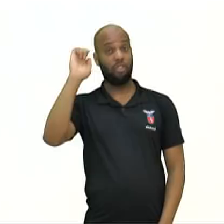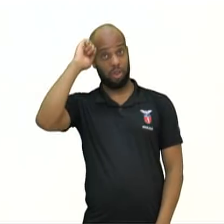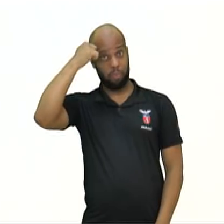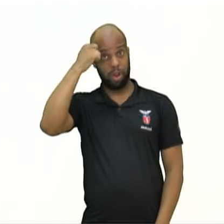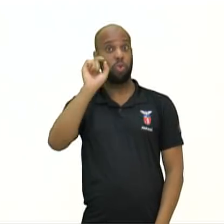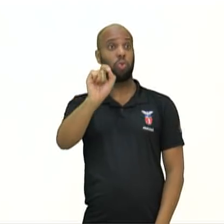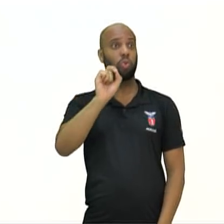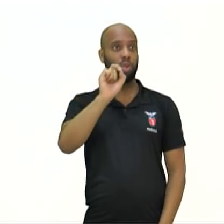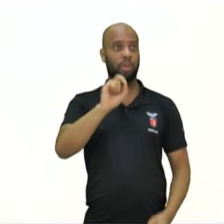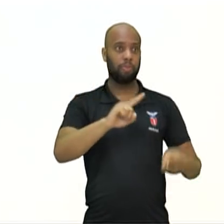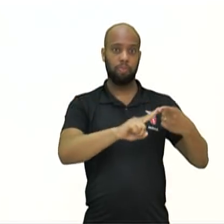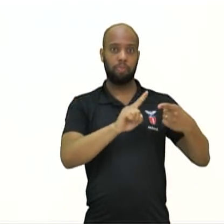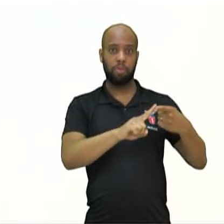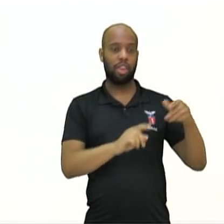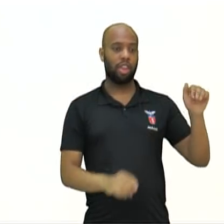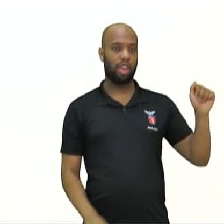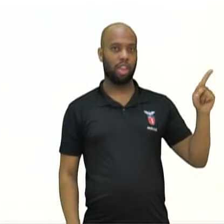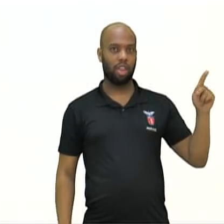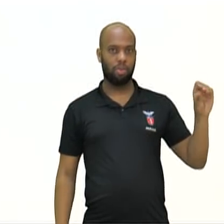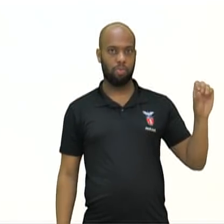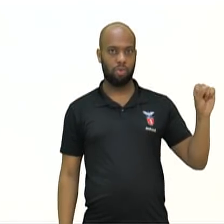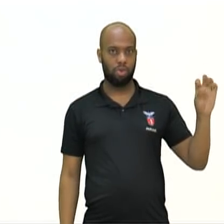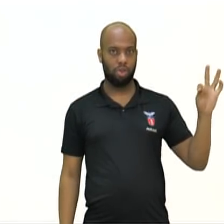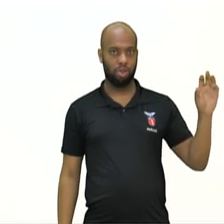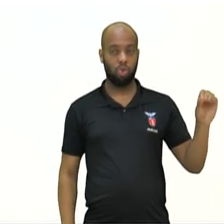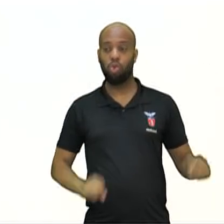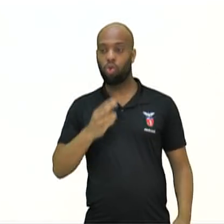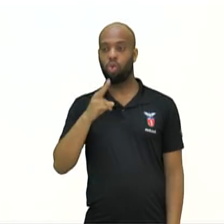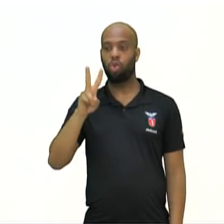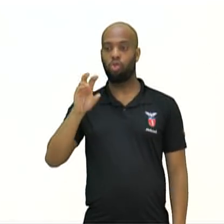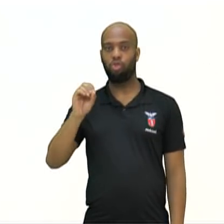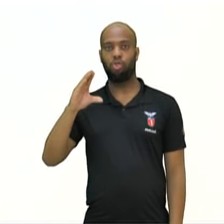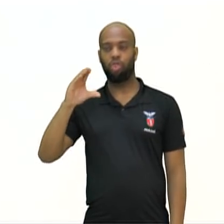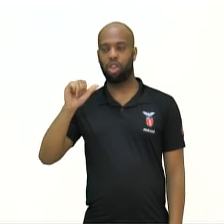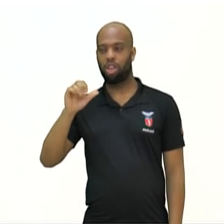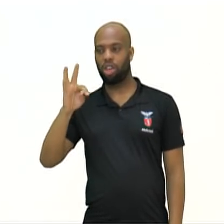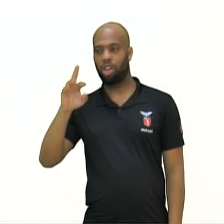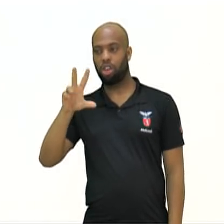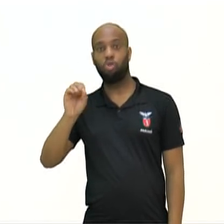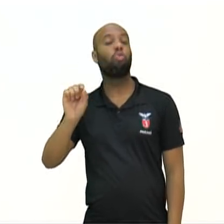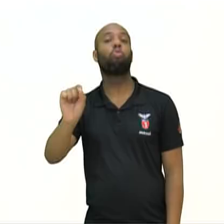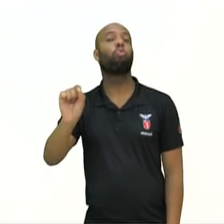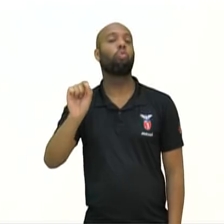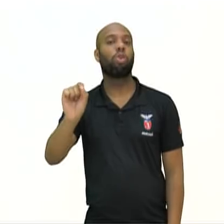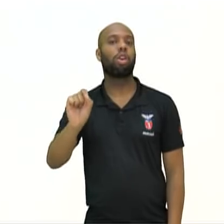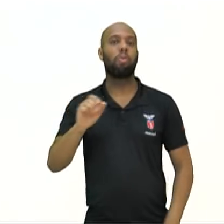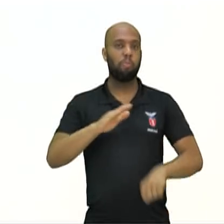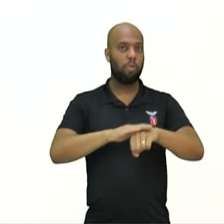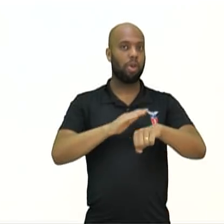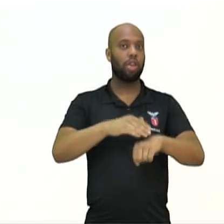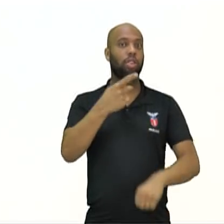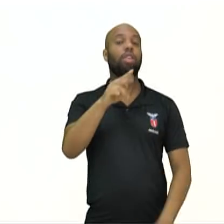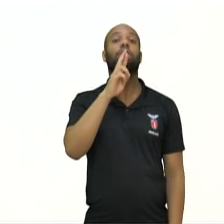são aposto ou vocativo. Olha lá, voltando às nossa aulinha lá, com vocês.